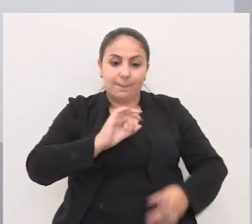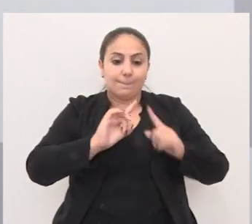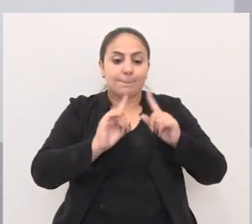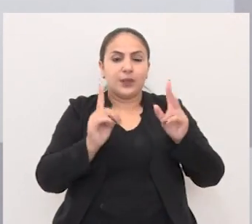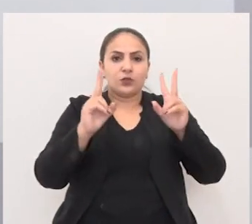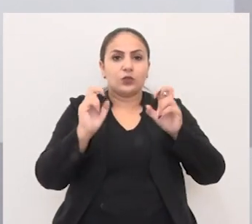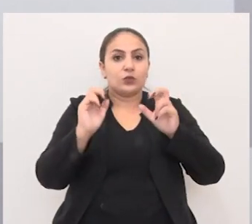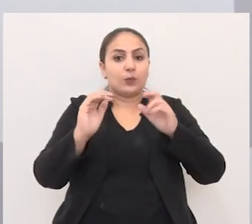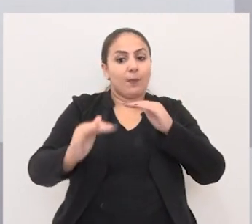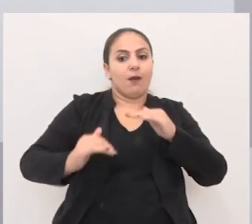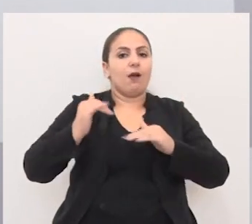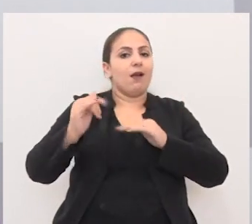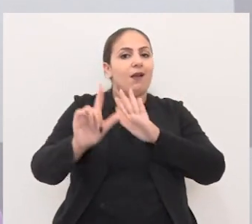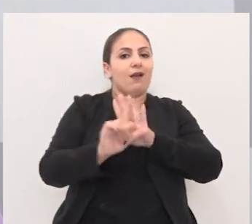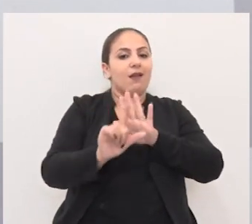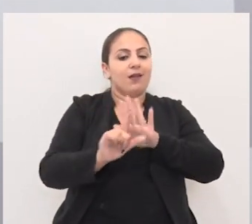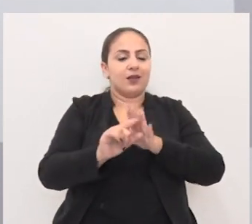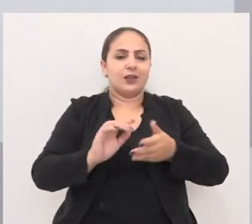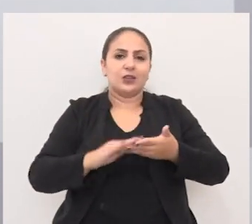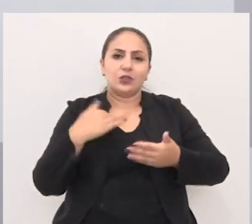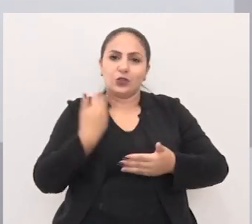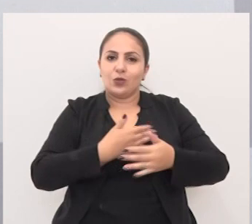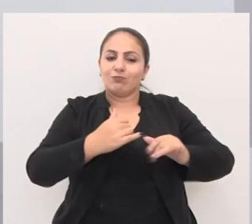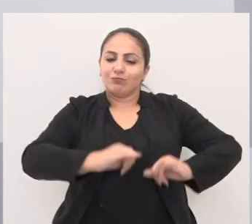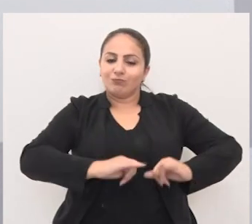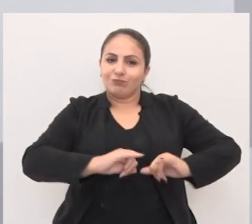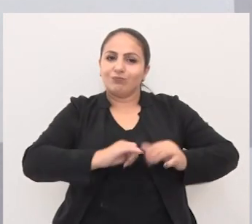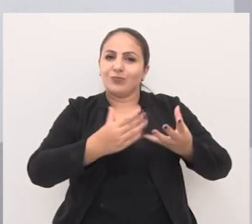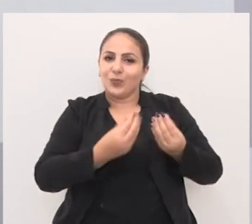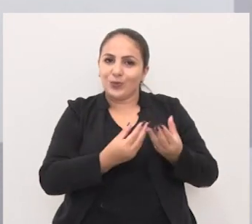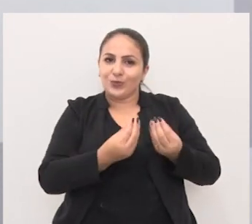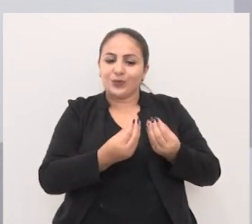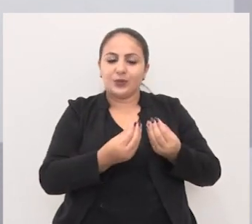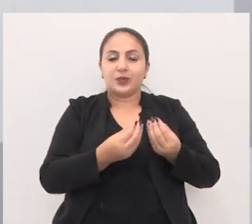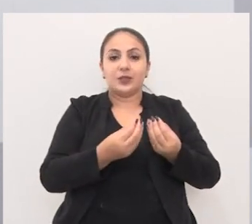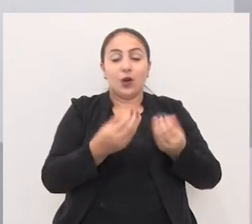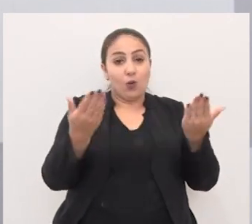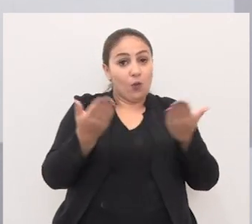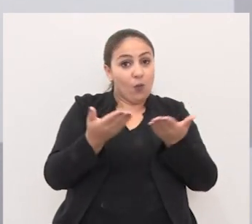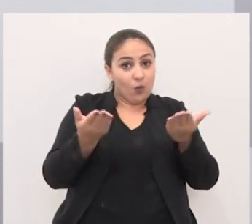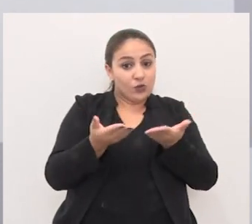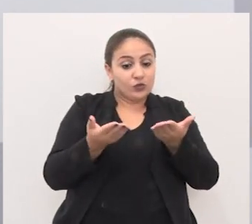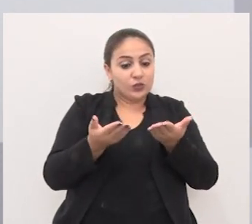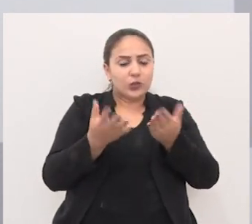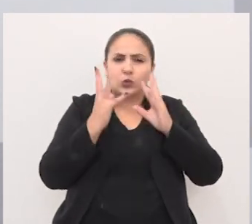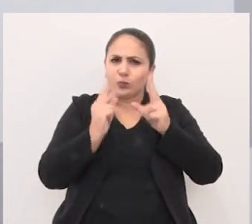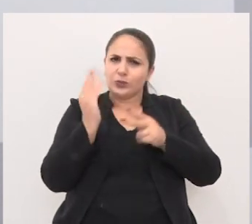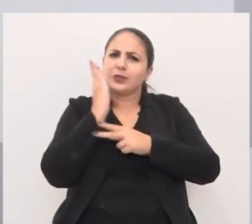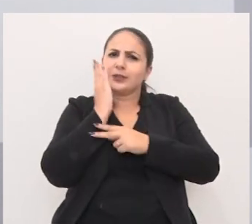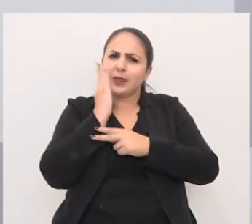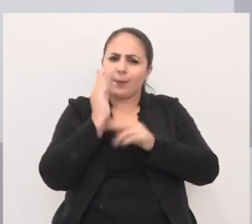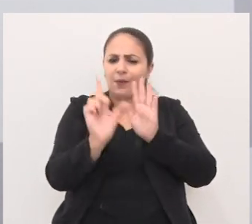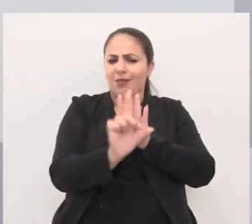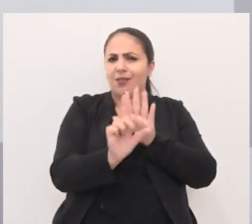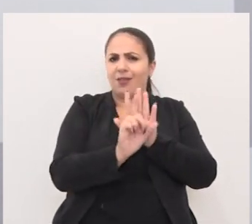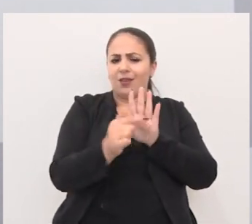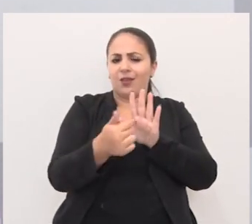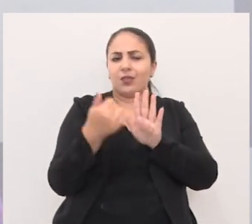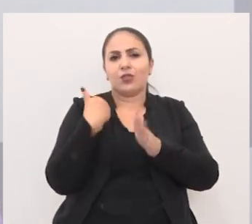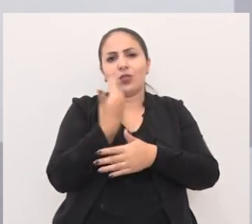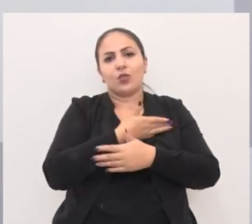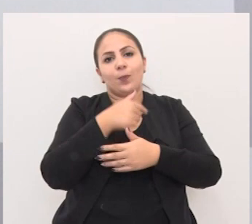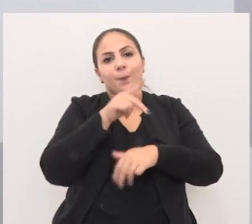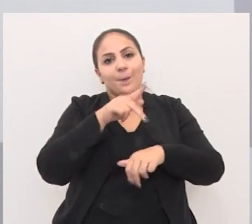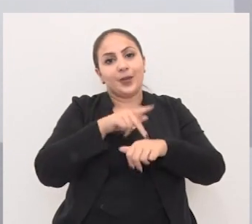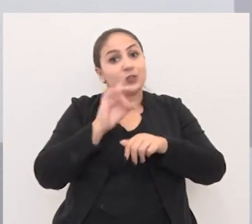questão maior é as leis. Então a gente sofre muito com isso. Então, ou seja, hoje em dia todo mundo sabe que as leis